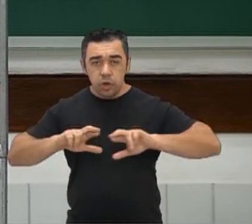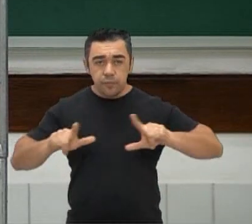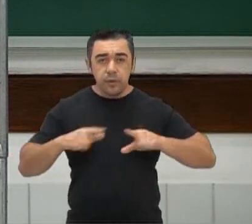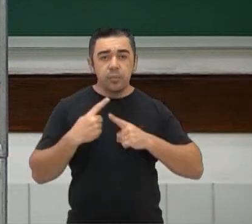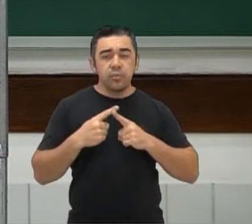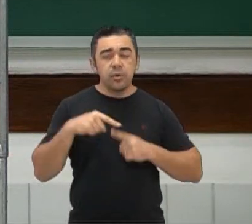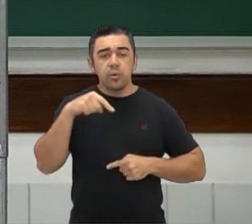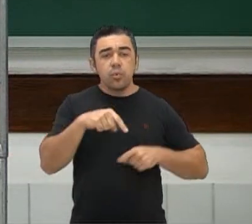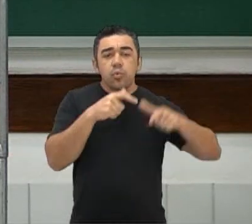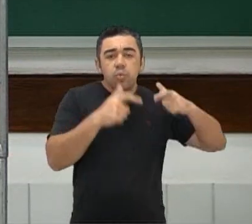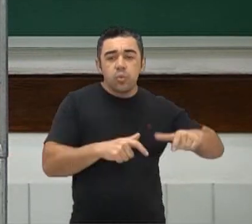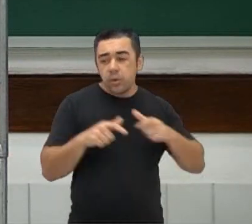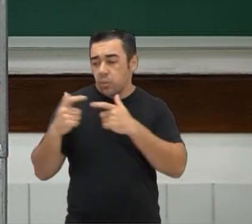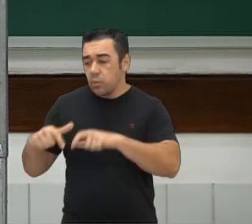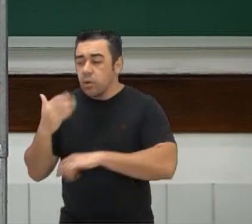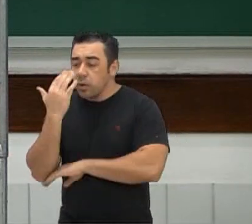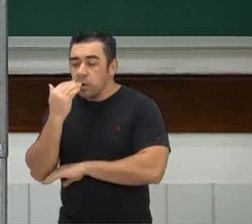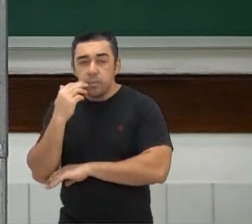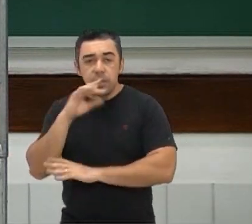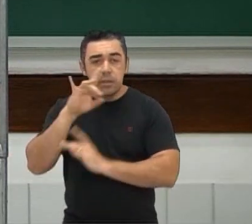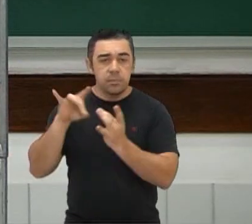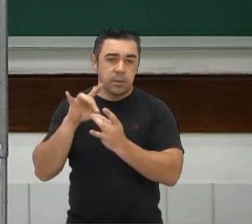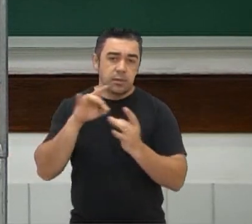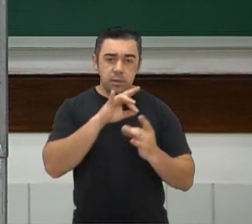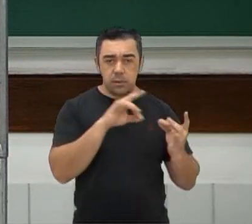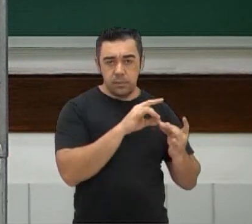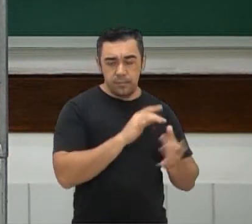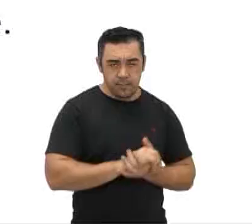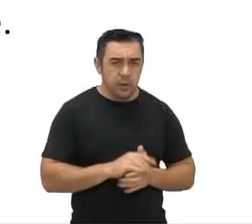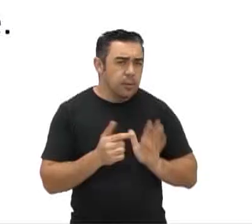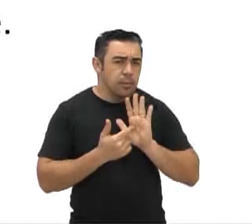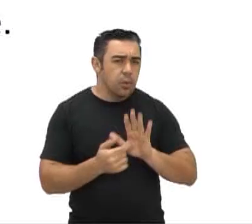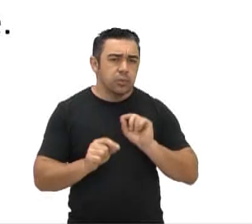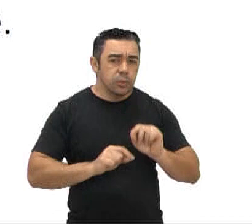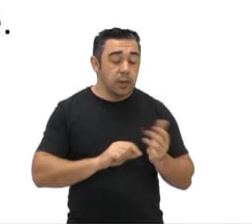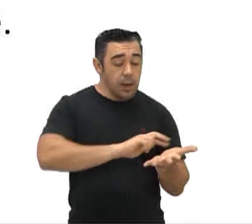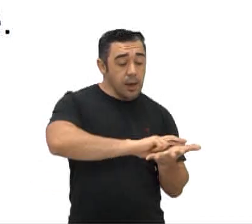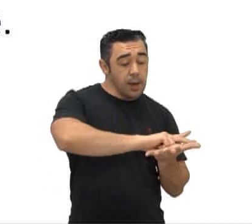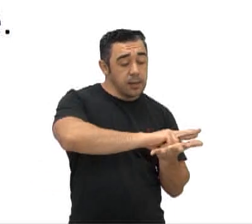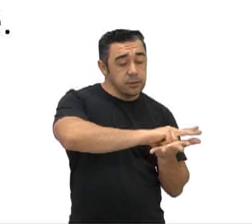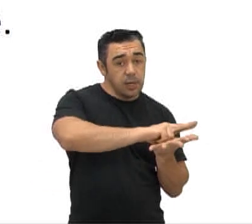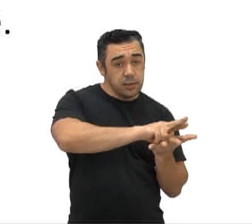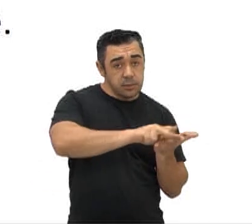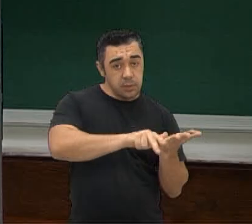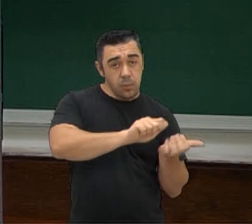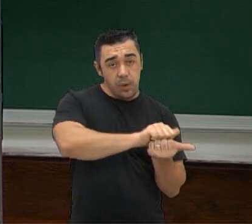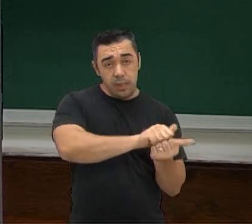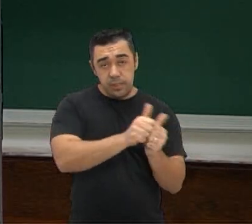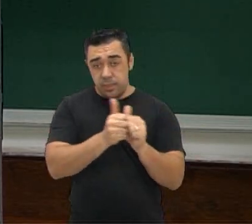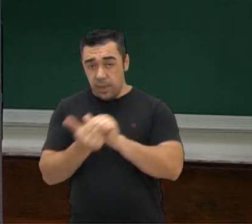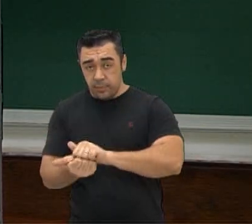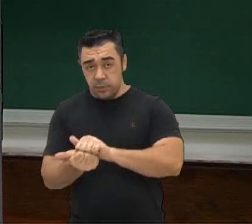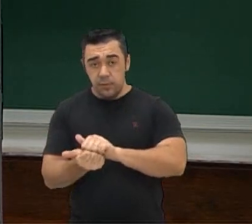cada local de alimentação, certo? O que isso indica pra gente? Uma irradiação adaptativa. De um ancestral comum saem